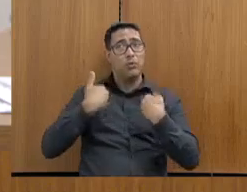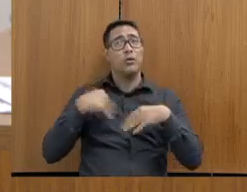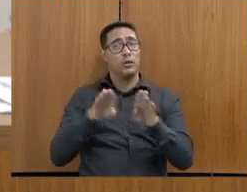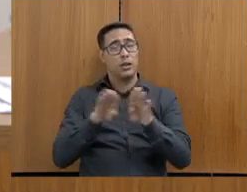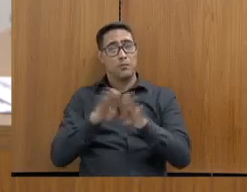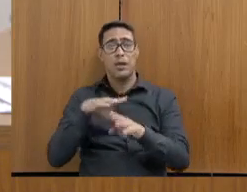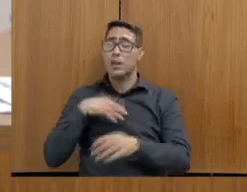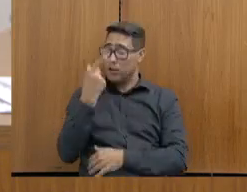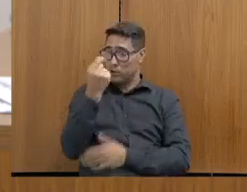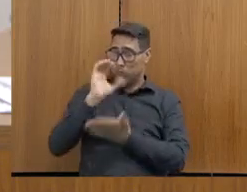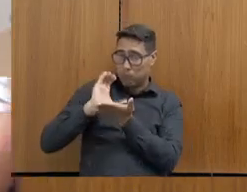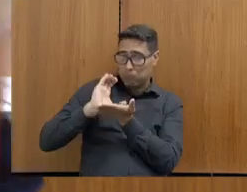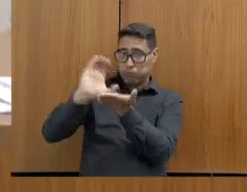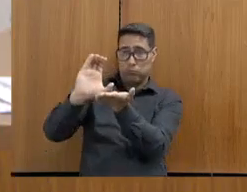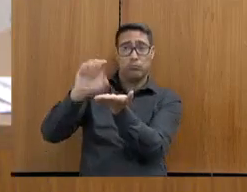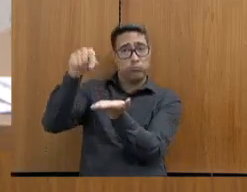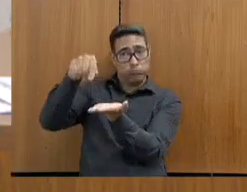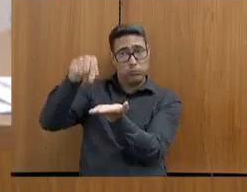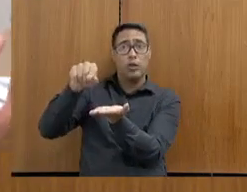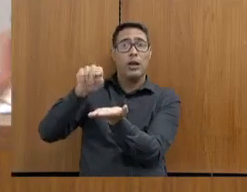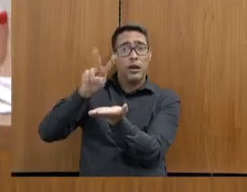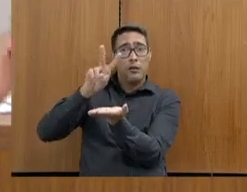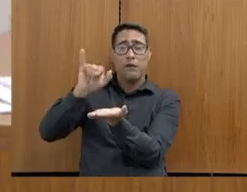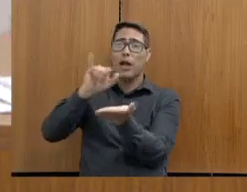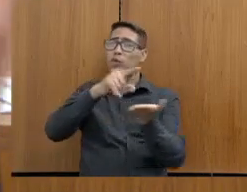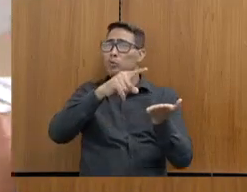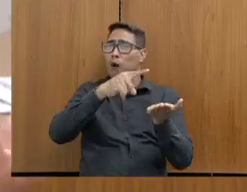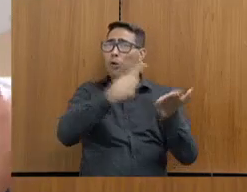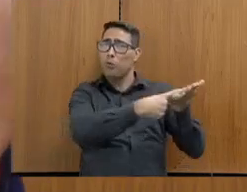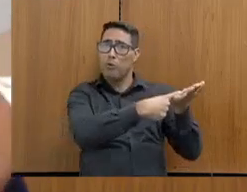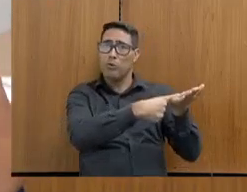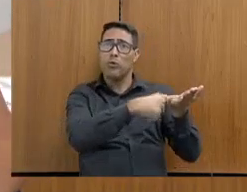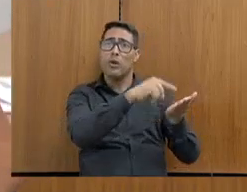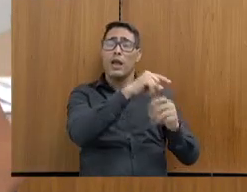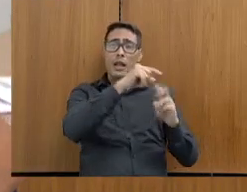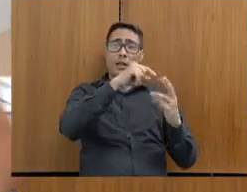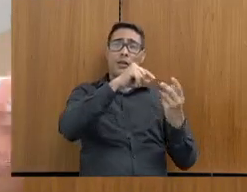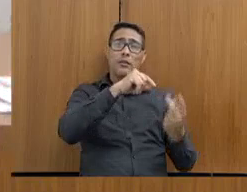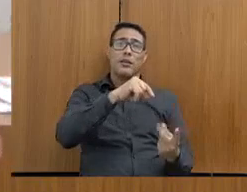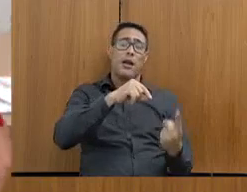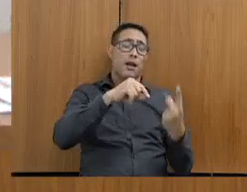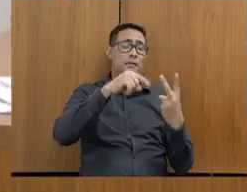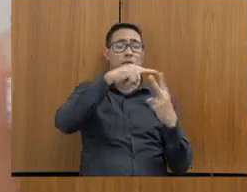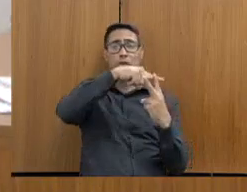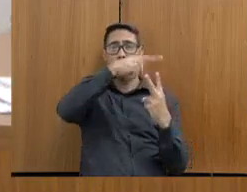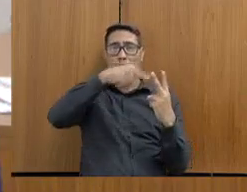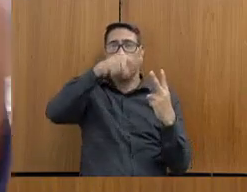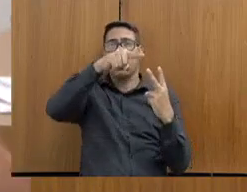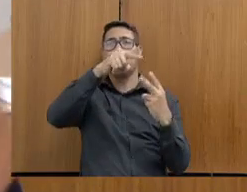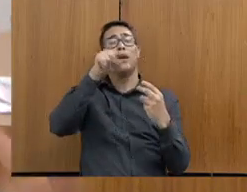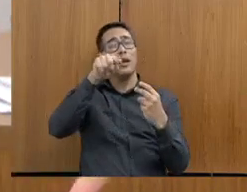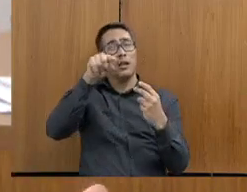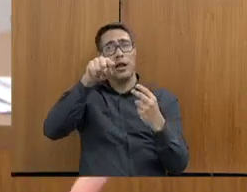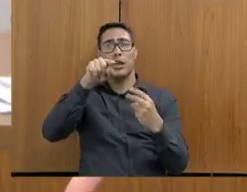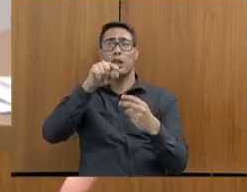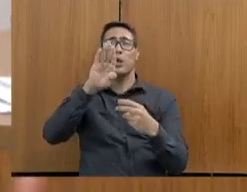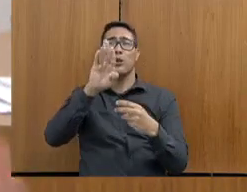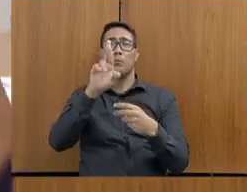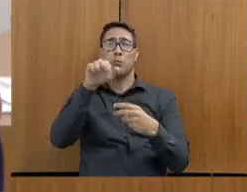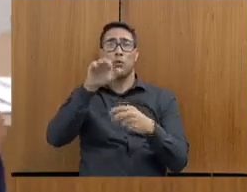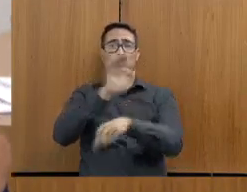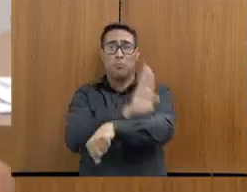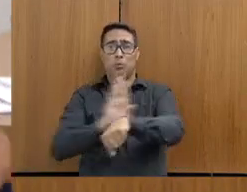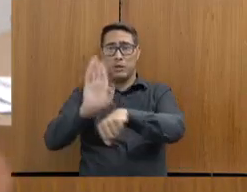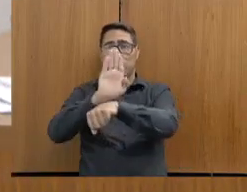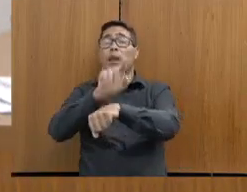seria utilizada que vem né do acordo da Vale em Brumadinho seria utilizado para criar novas delegacias da mulher Então